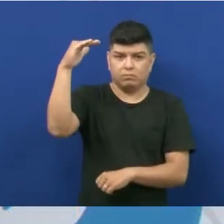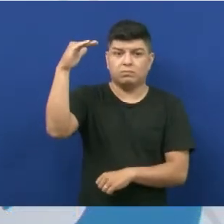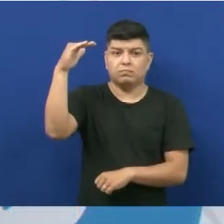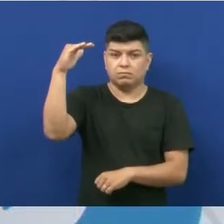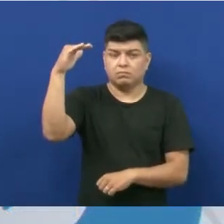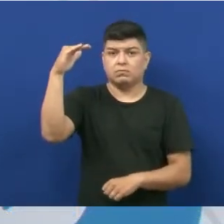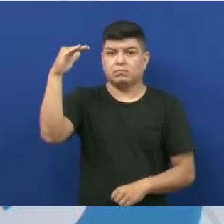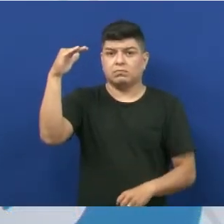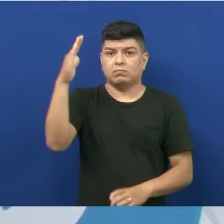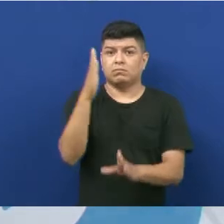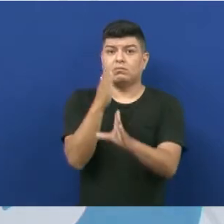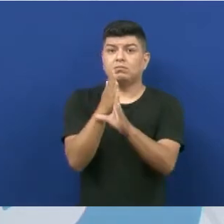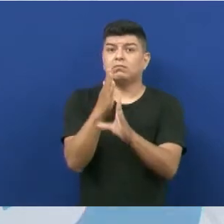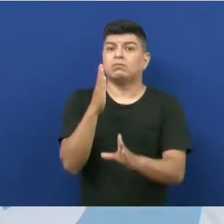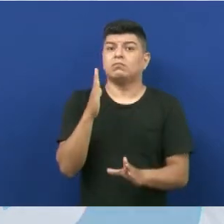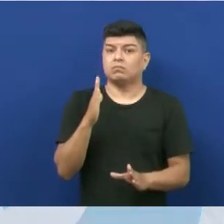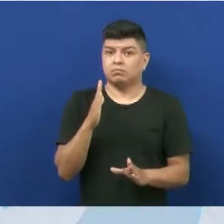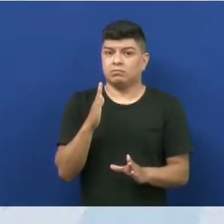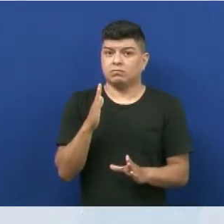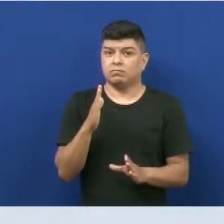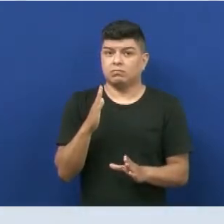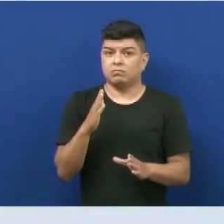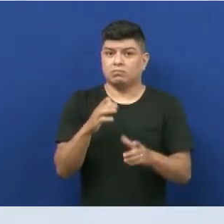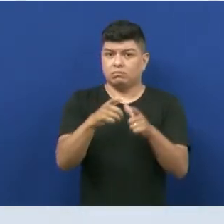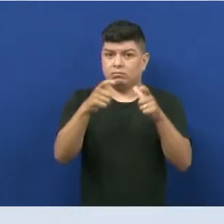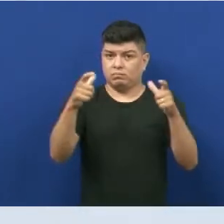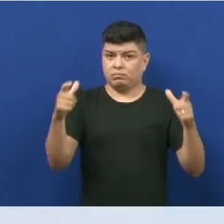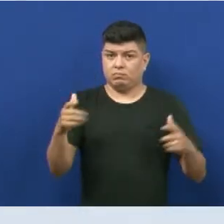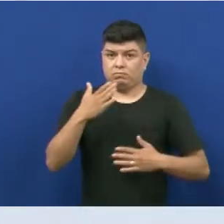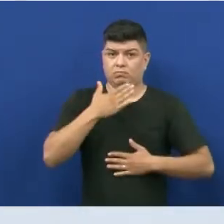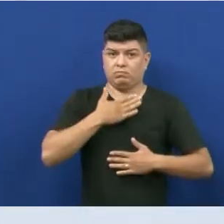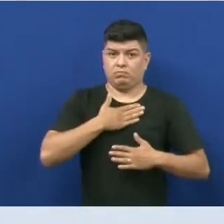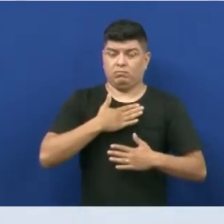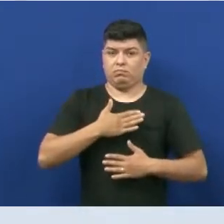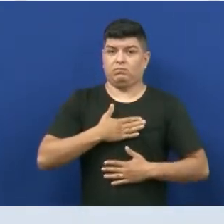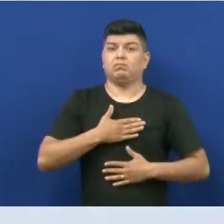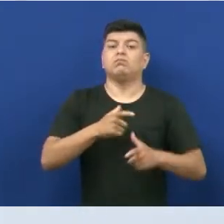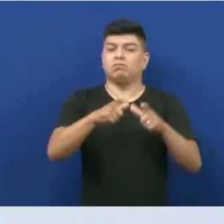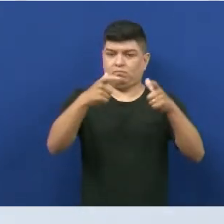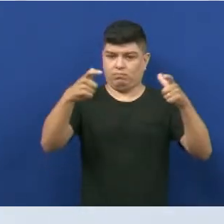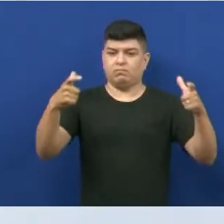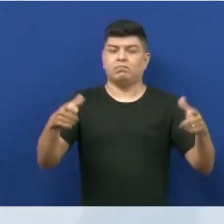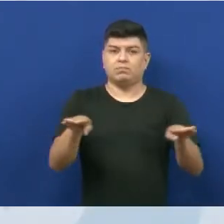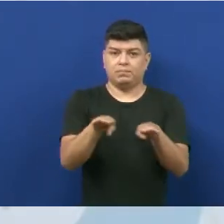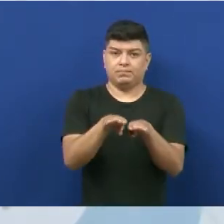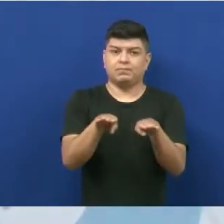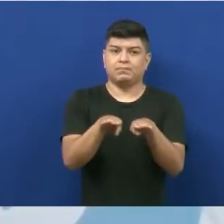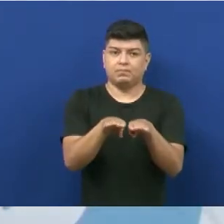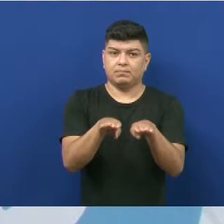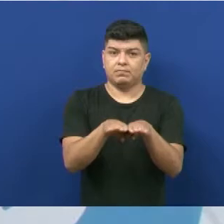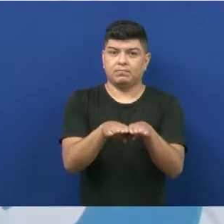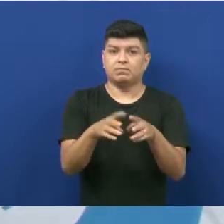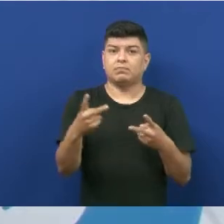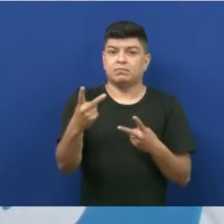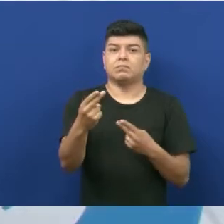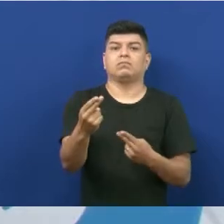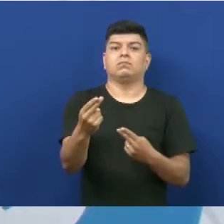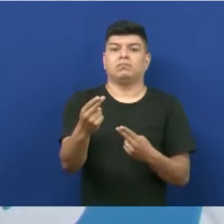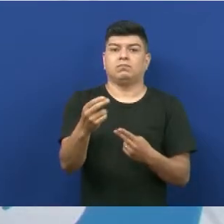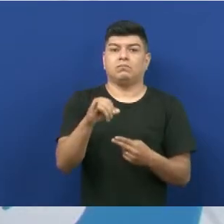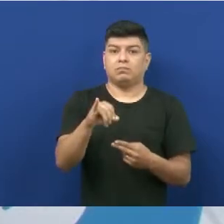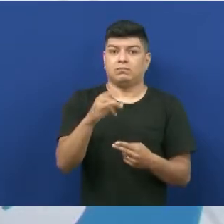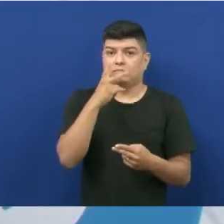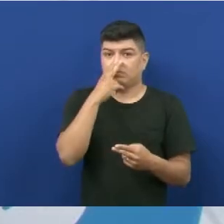então, por causa disso, o tamanho desse corpo, as dimensões dele também vão aumentar. Da mesma maneira, se